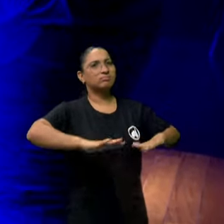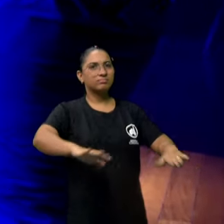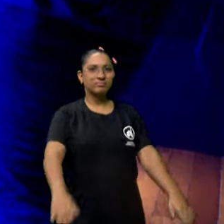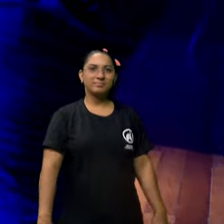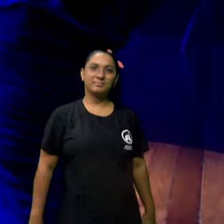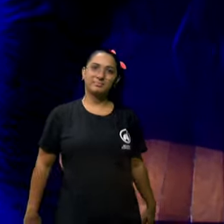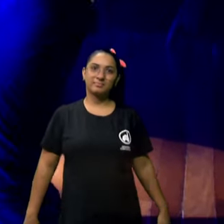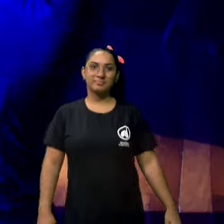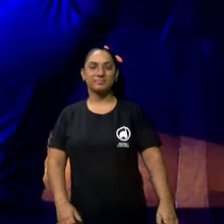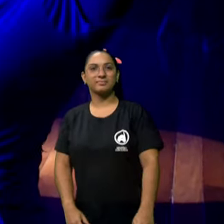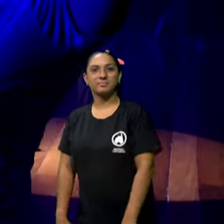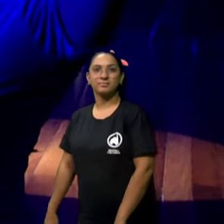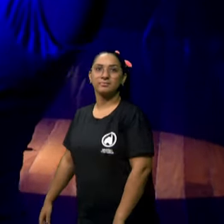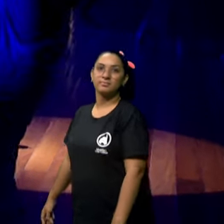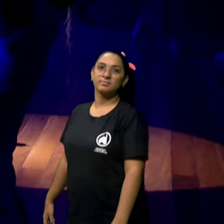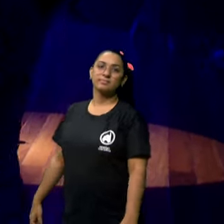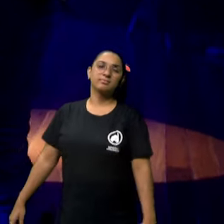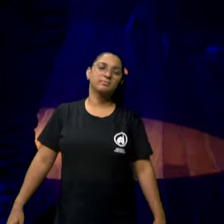fação